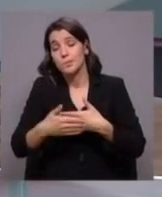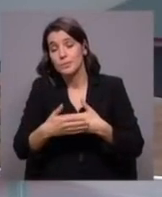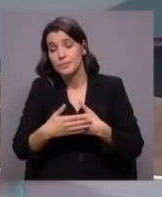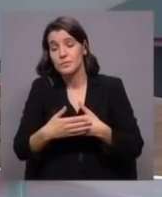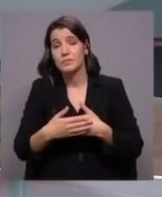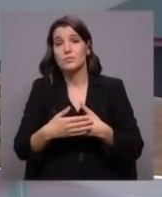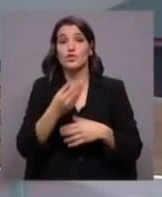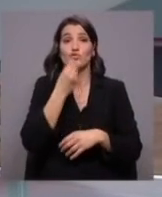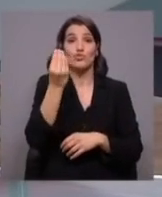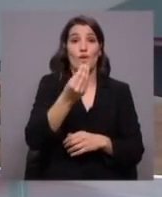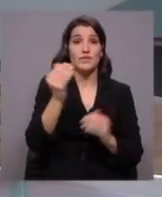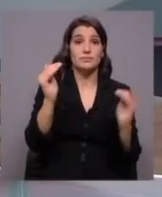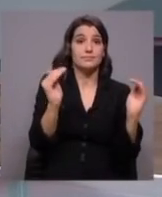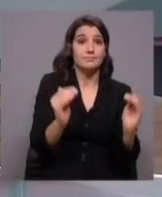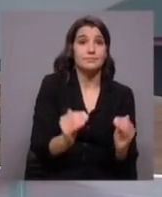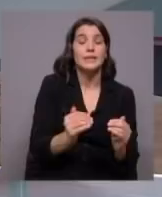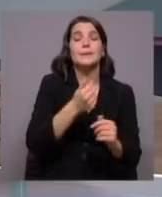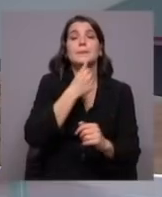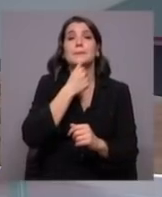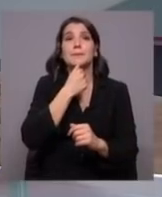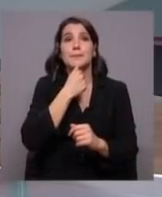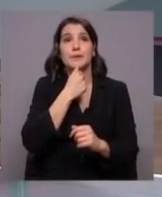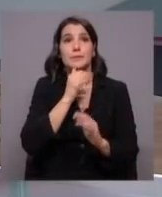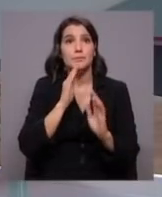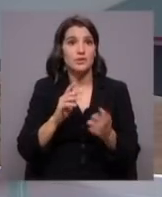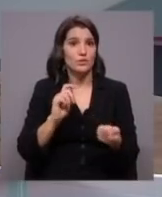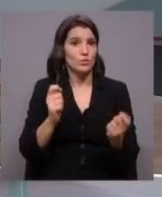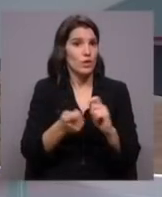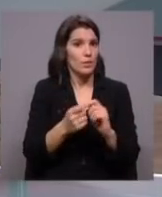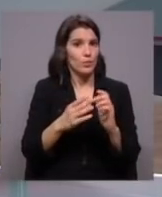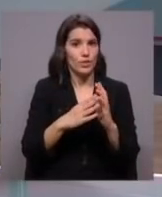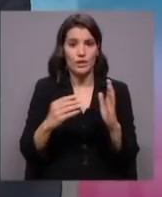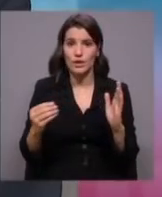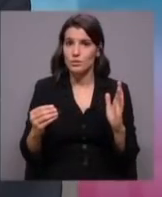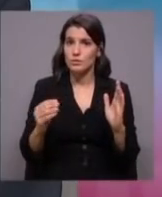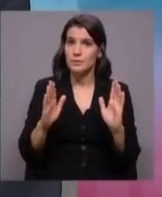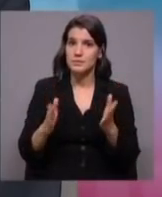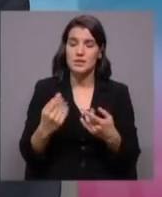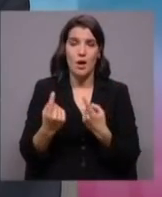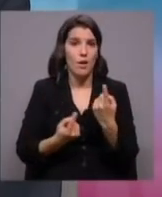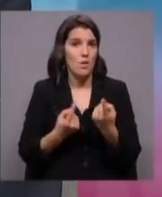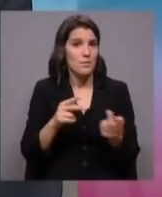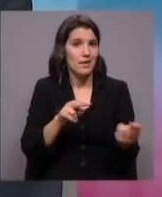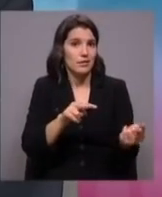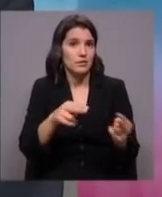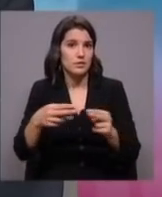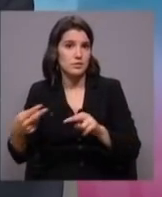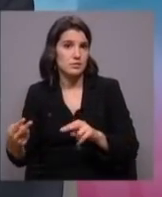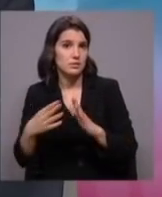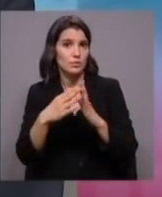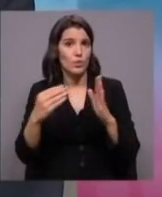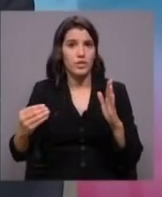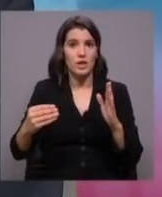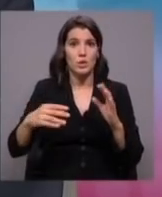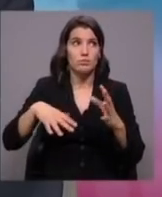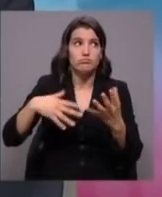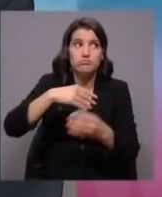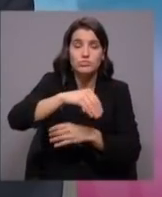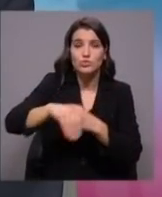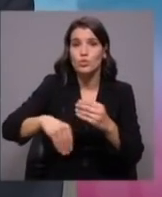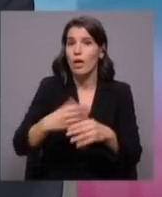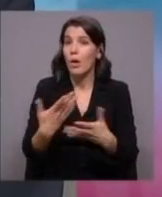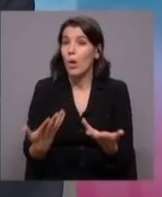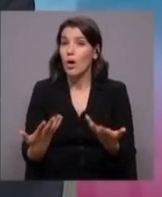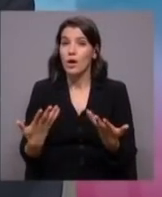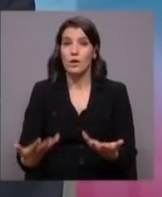menos jovens. Como é que se garante? É preciso mudar de modelo? É preciso fazer algum tipo de transição para um modelo misto? Ou este modelo